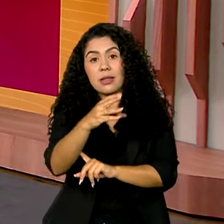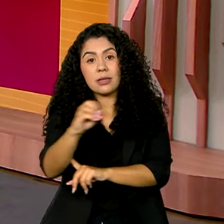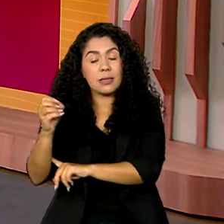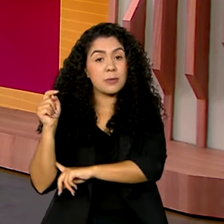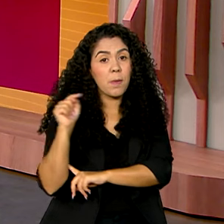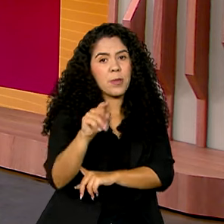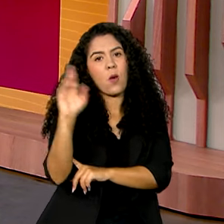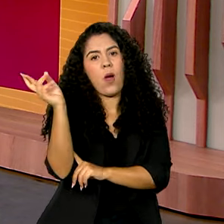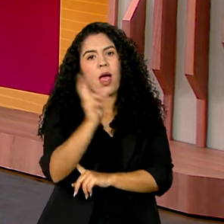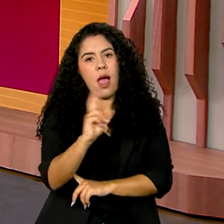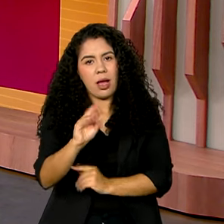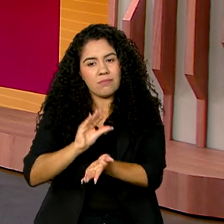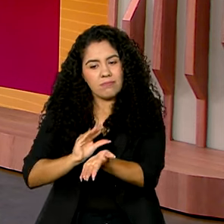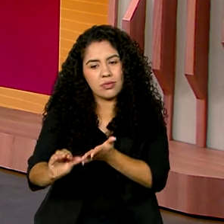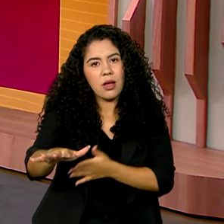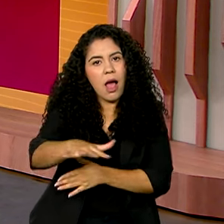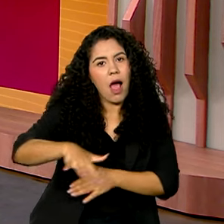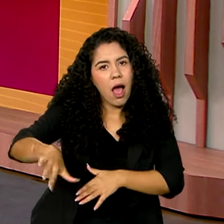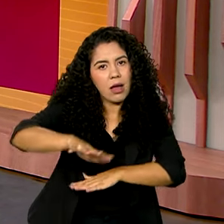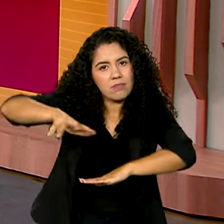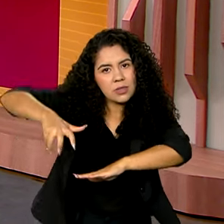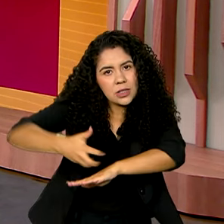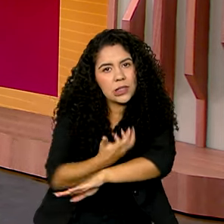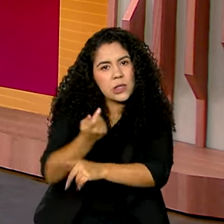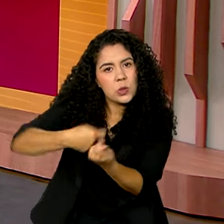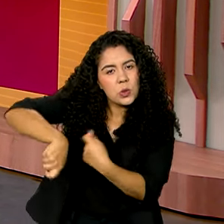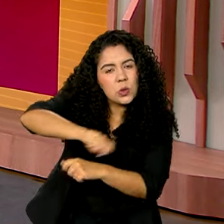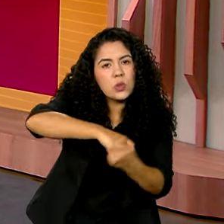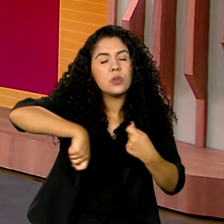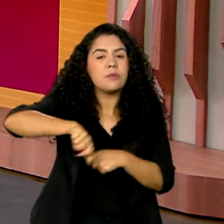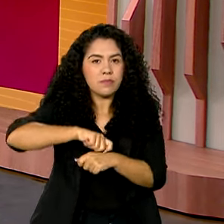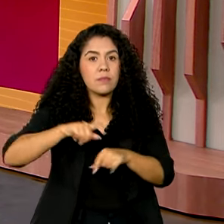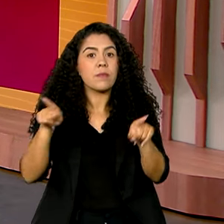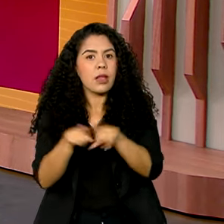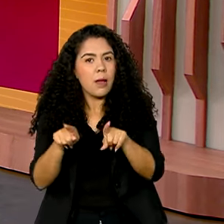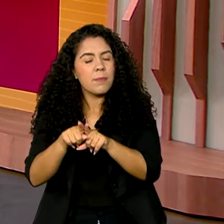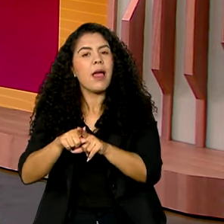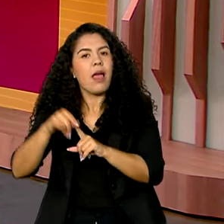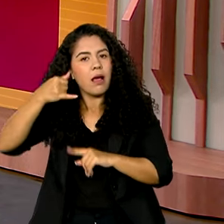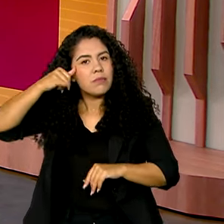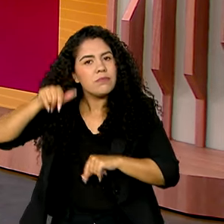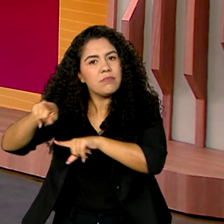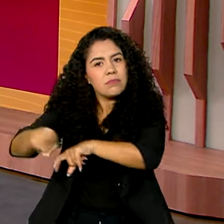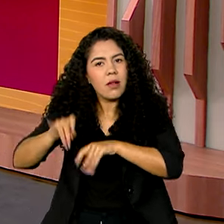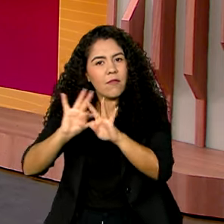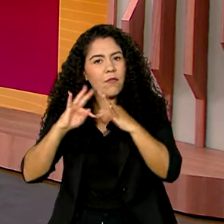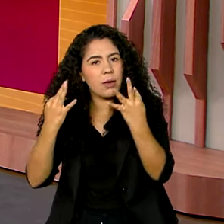financiamentos ao agronegócio. E a agricultura familiar também recebe créditos